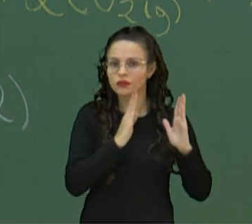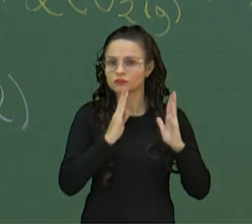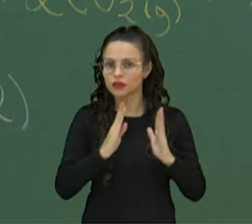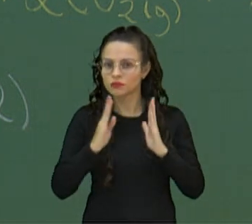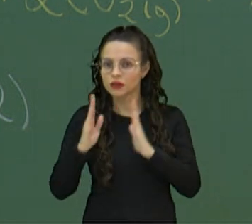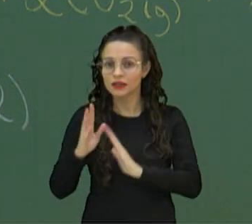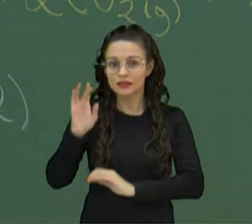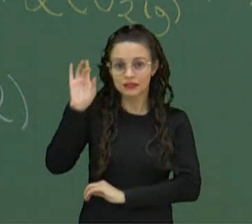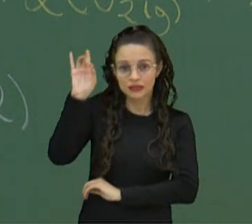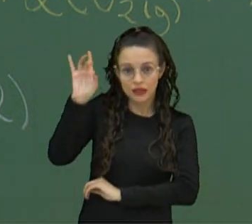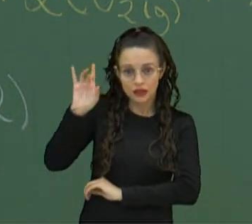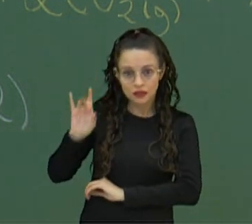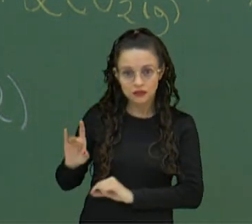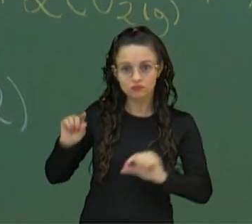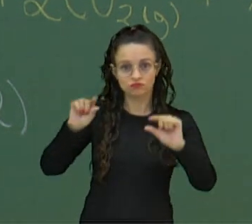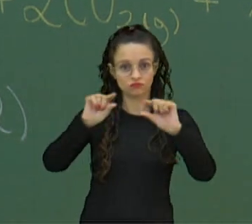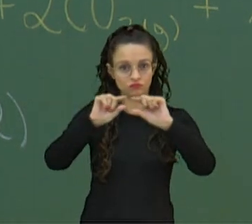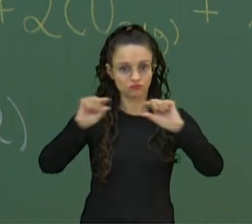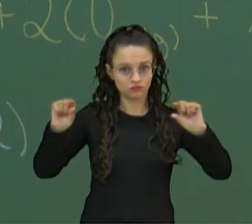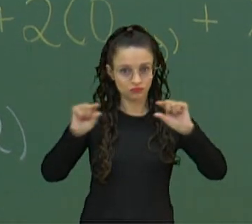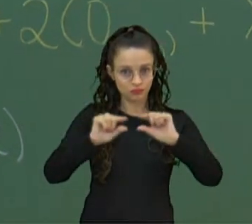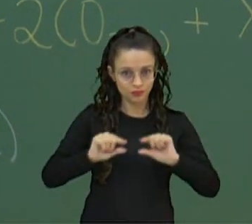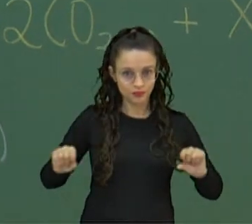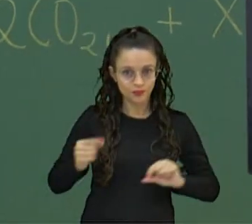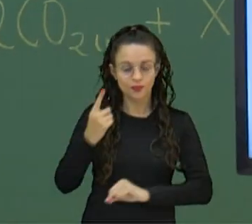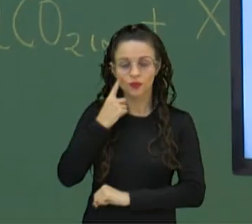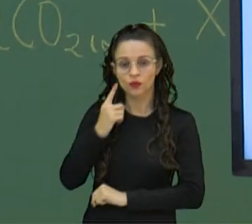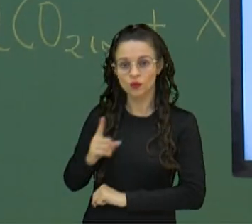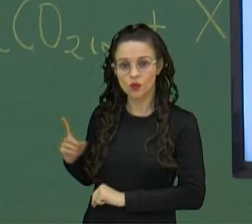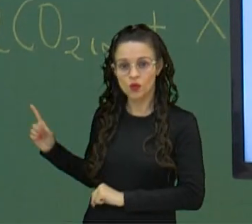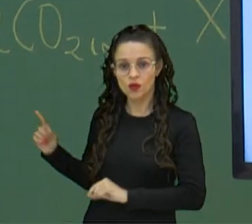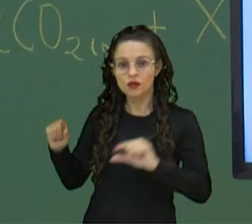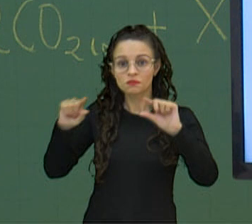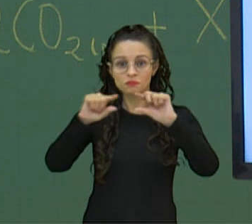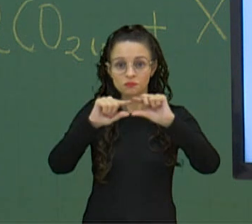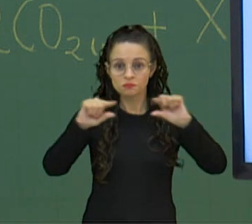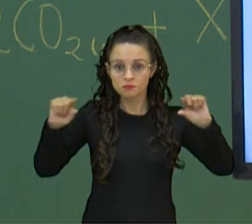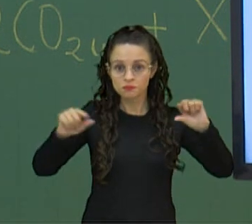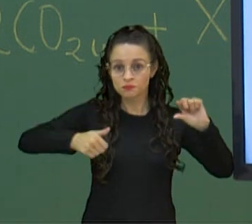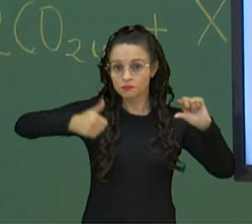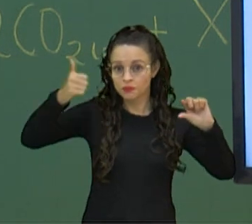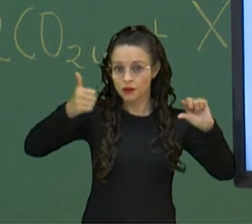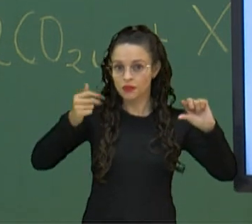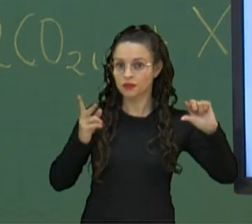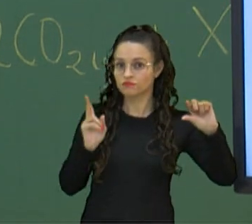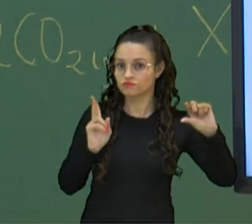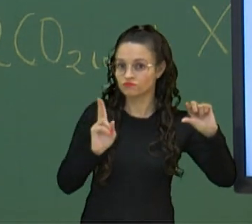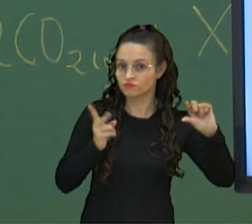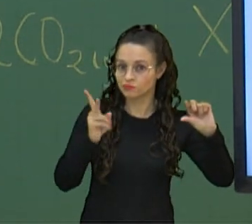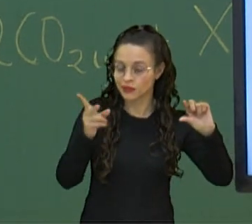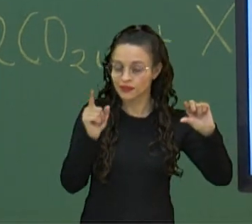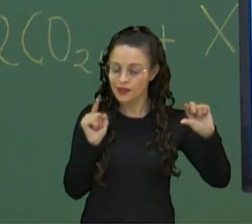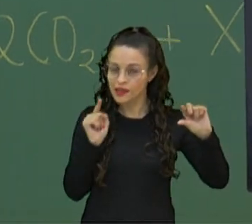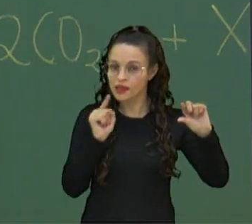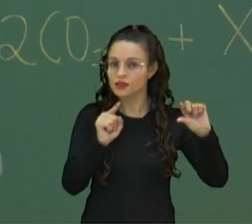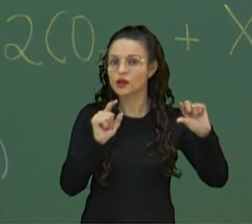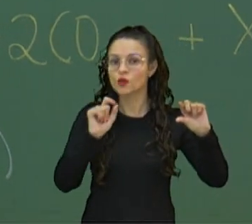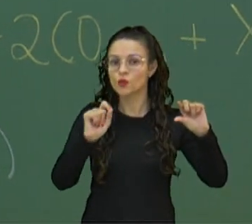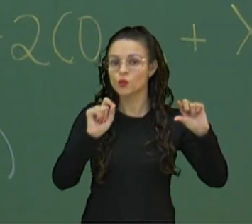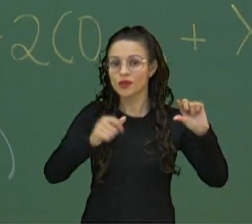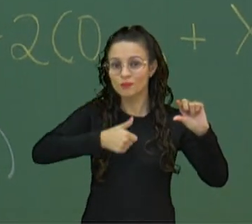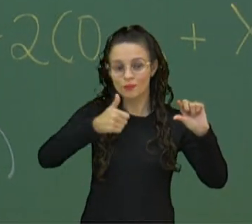em cada uma das equações. Então, a primeira, eu vou manter a equação, porque dessa equação aqui eu quero o